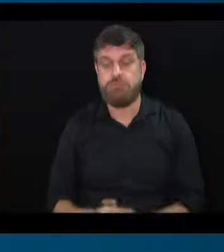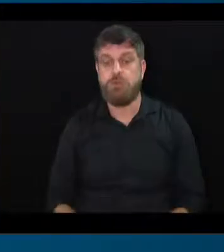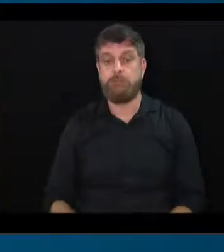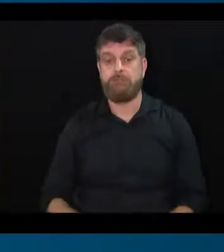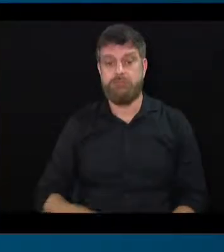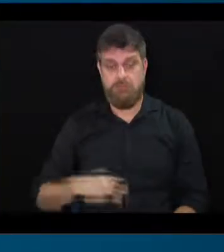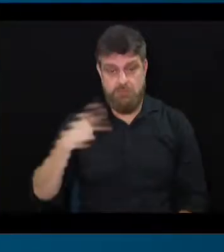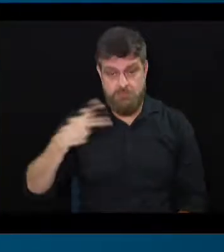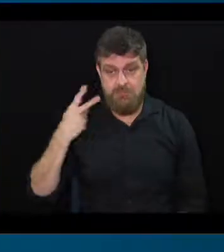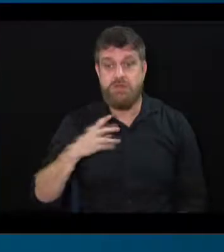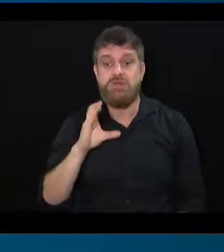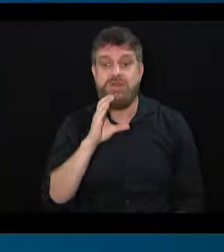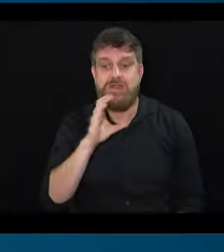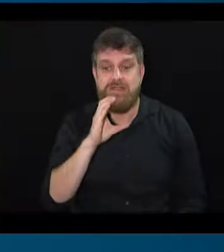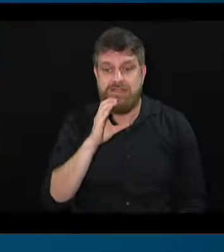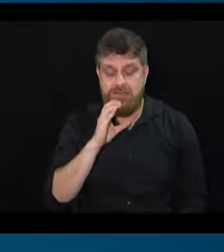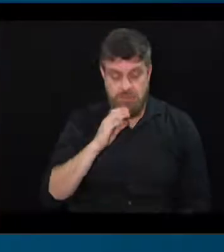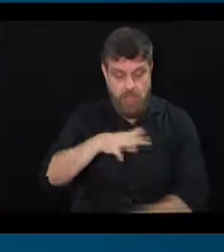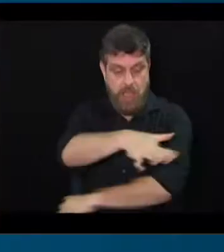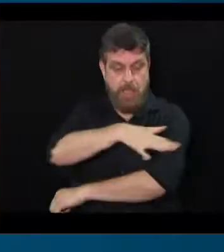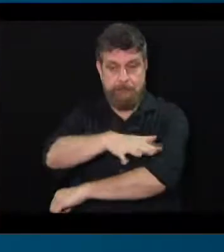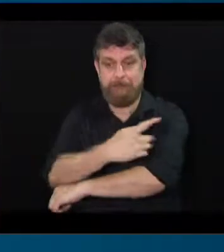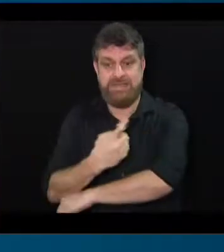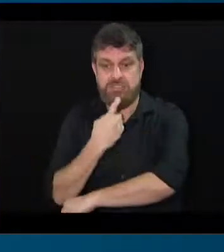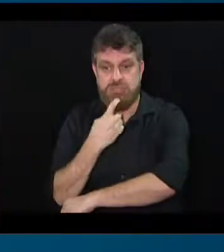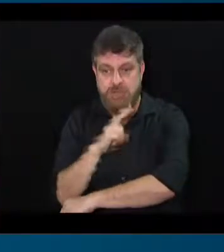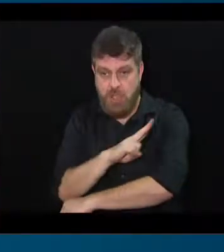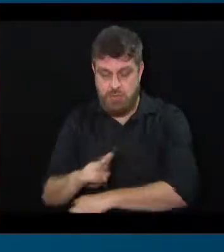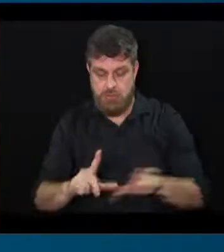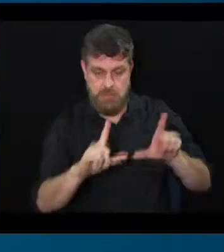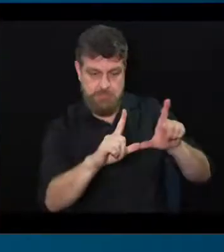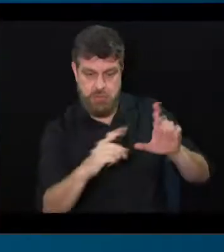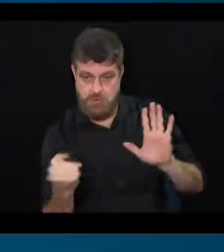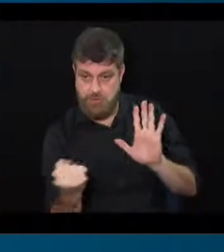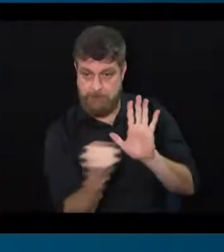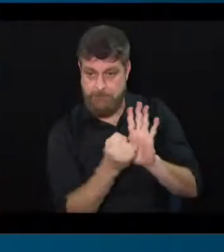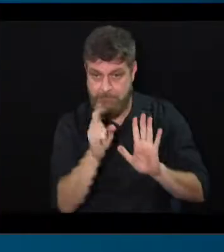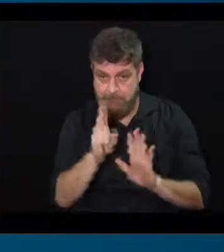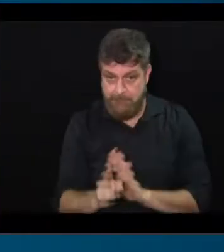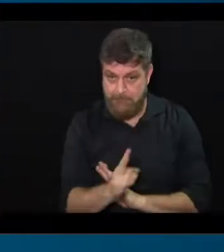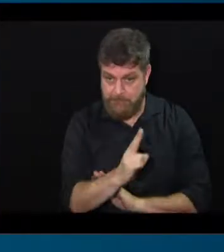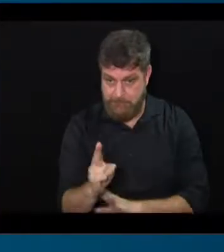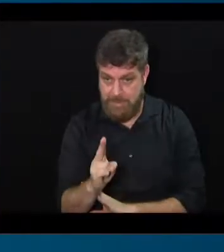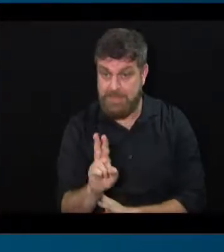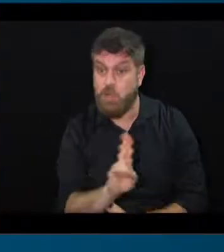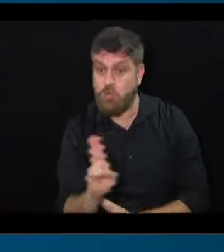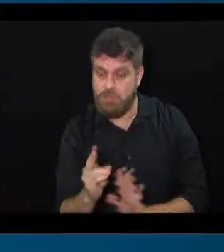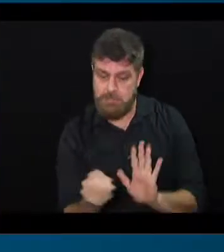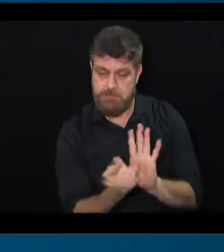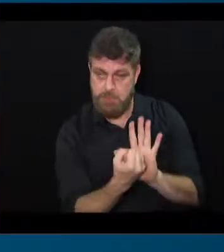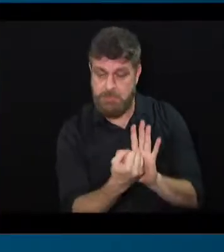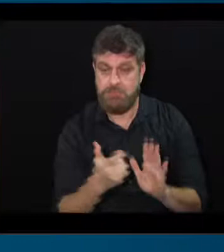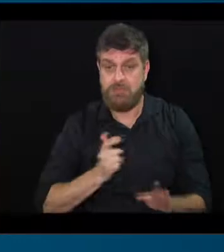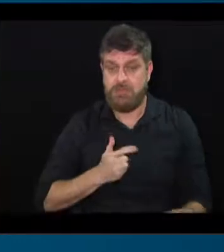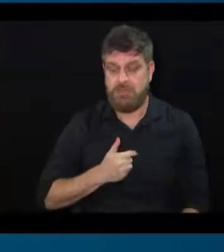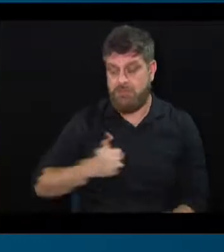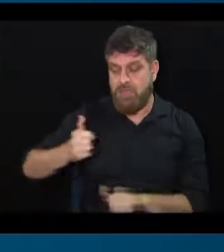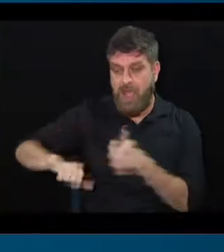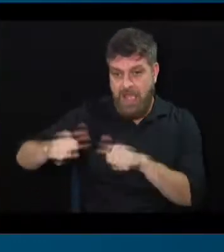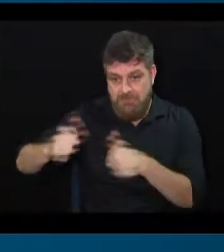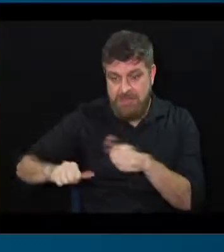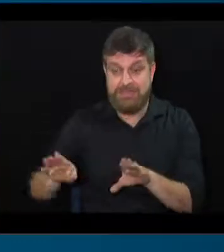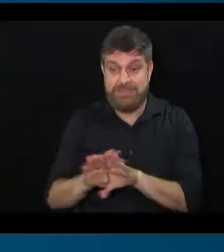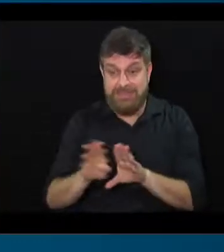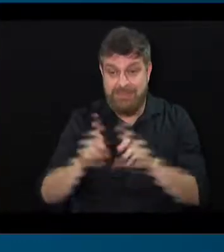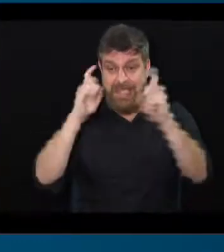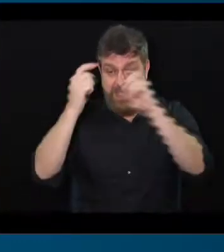do PT, que denomina uma praça pública de Campinas como Padre José Rubio Calvo. Na sequência, foram analisadas as matérias